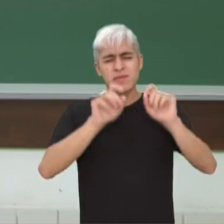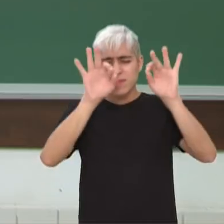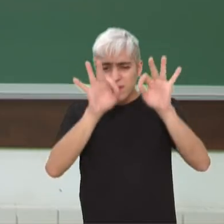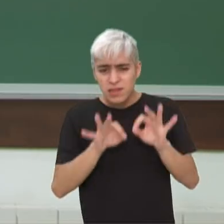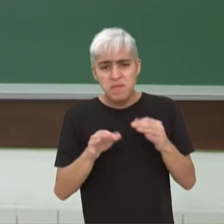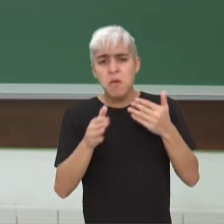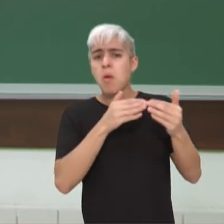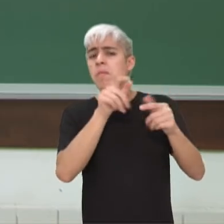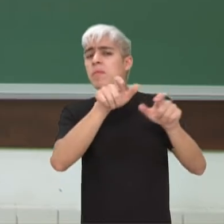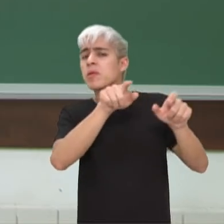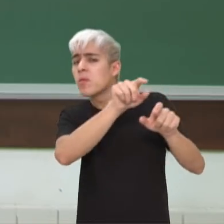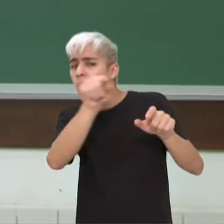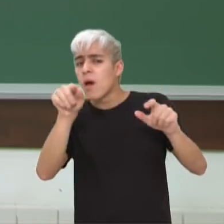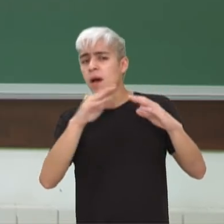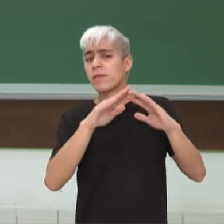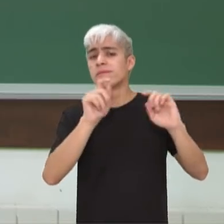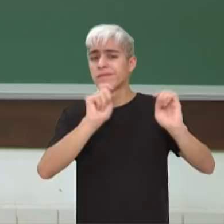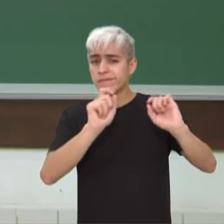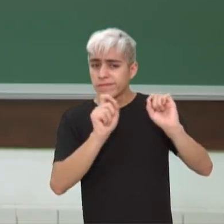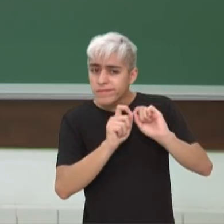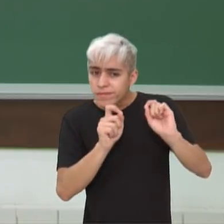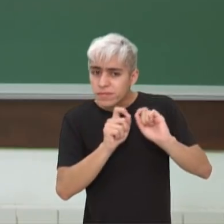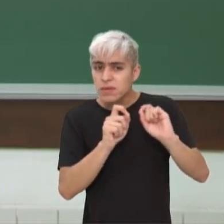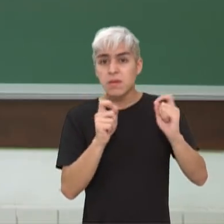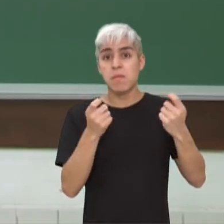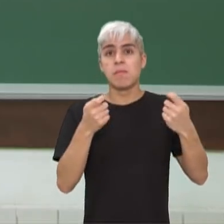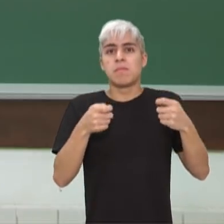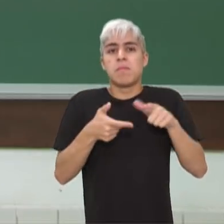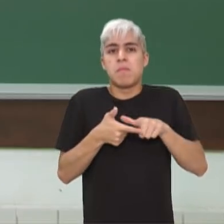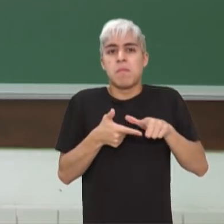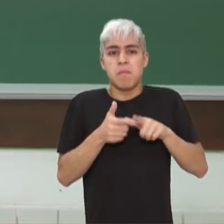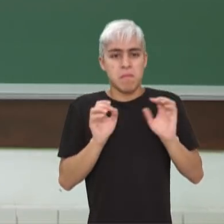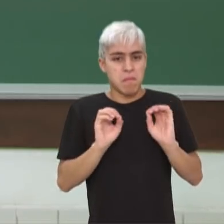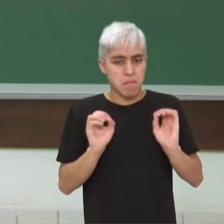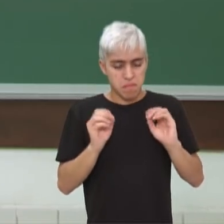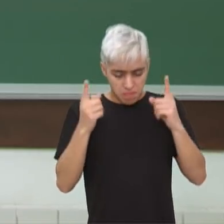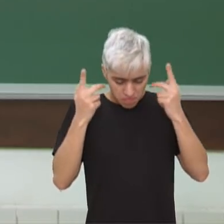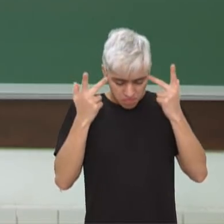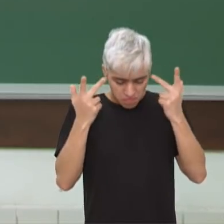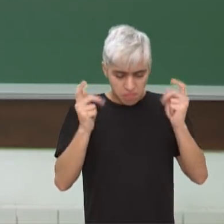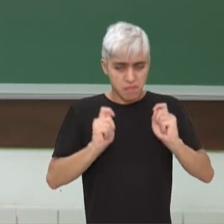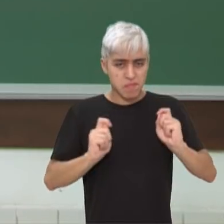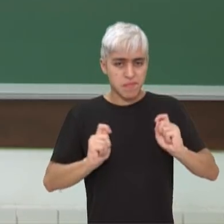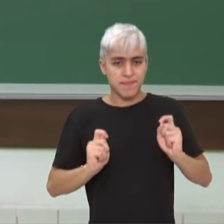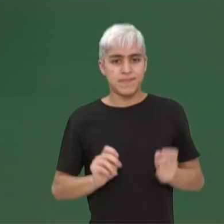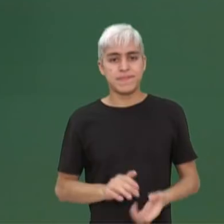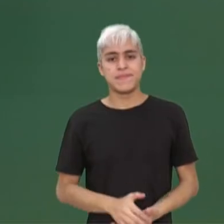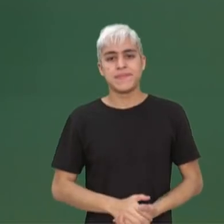aí de casa vai conseguir fazer sem ter muitos problemas.